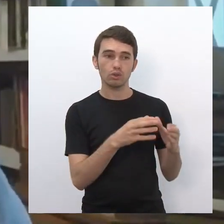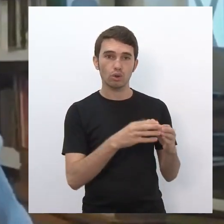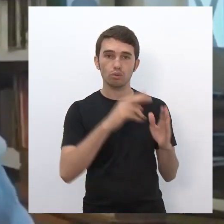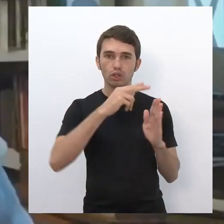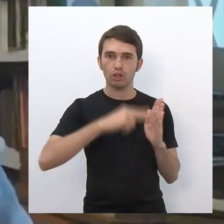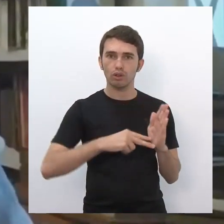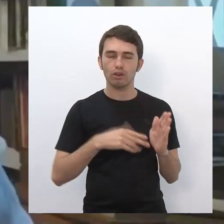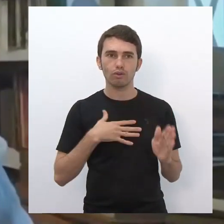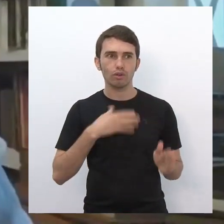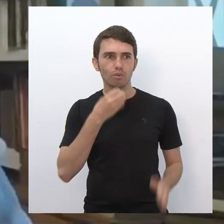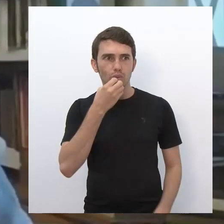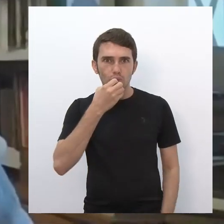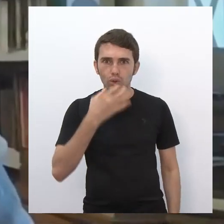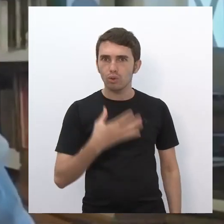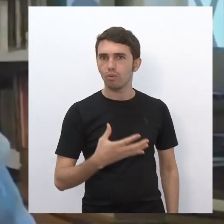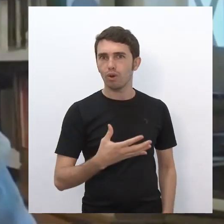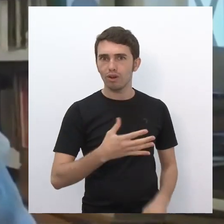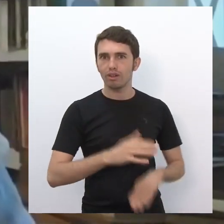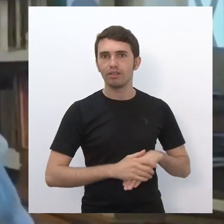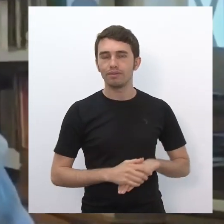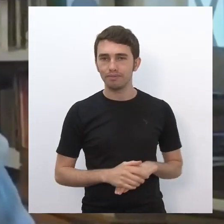foi excepcionalmente boa.